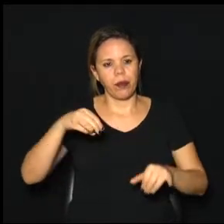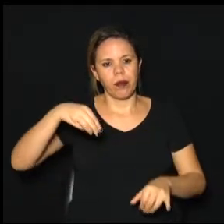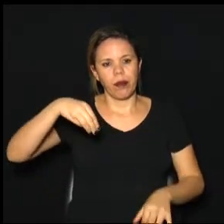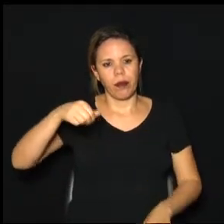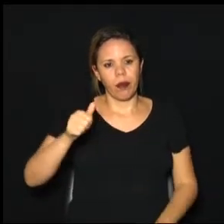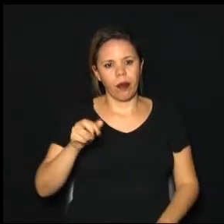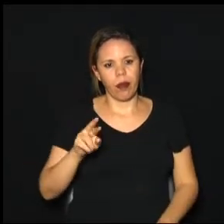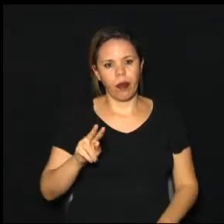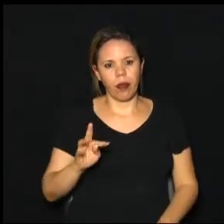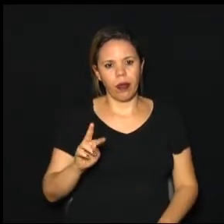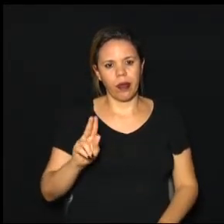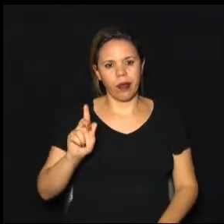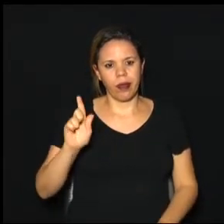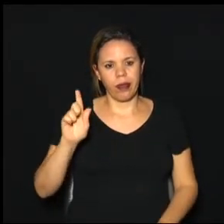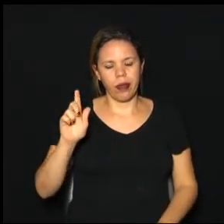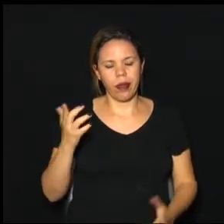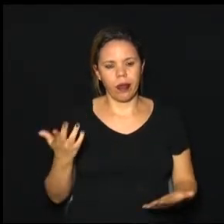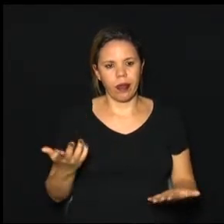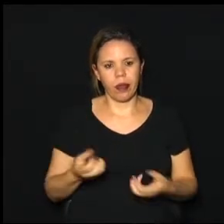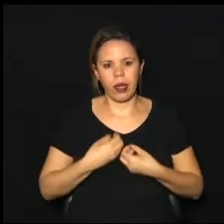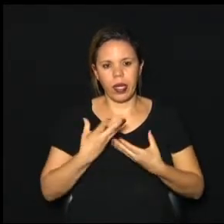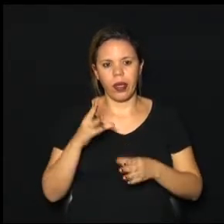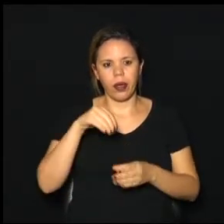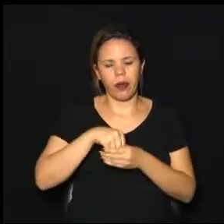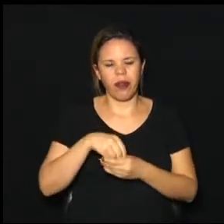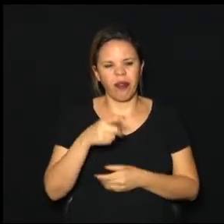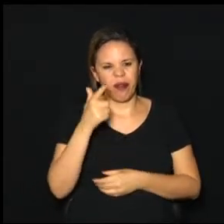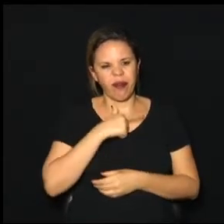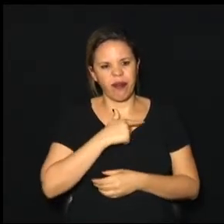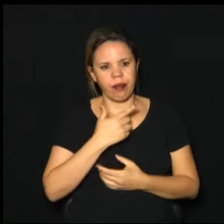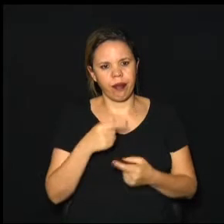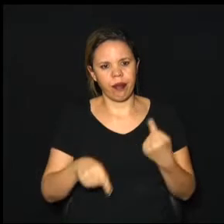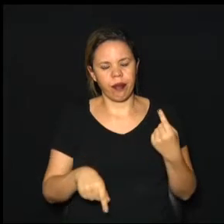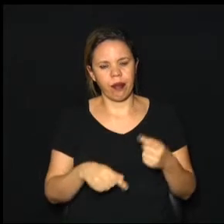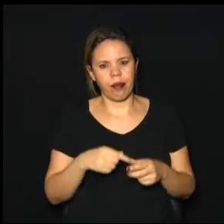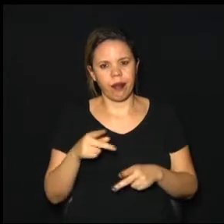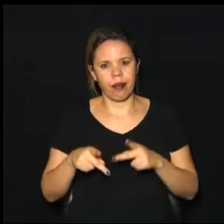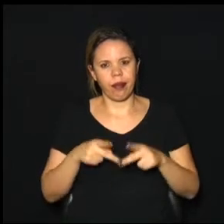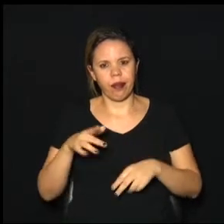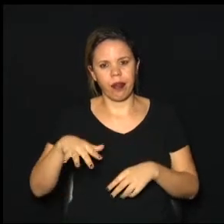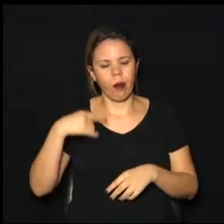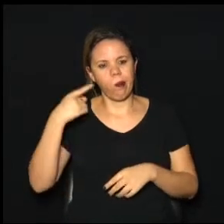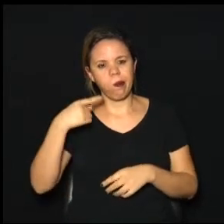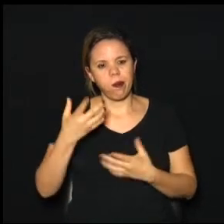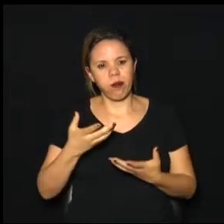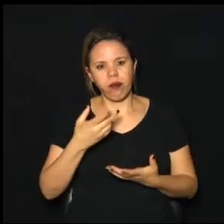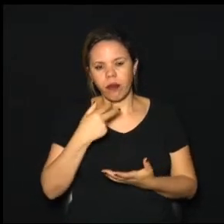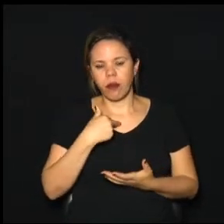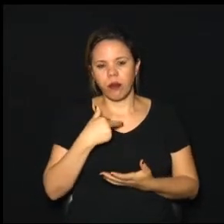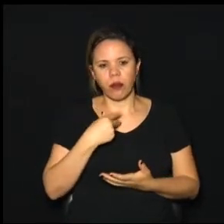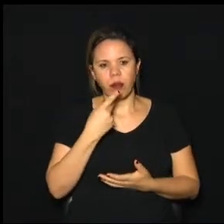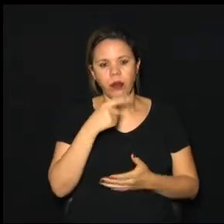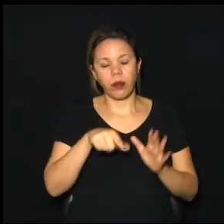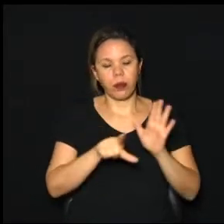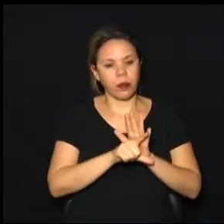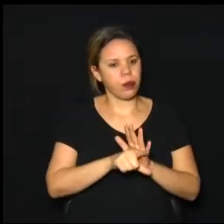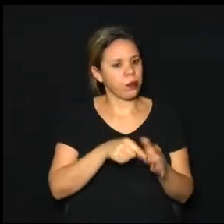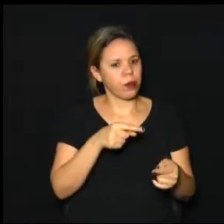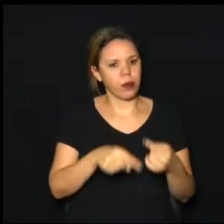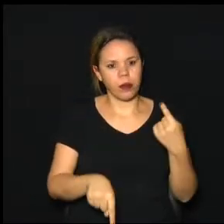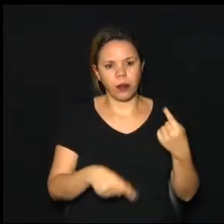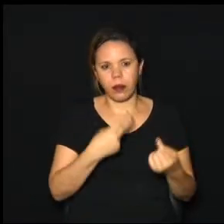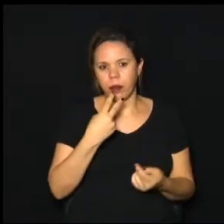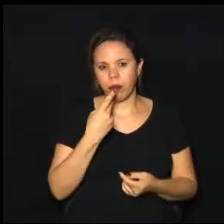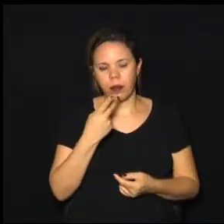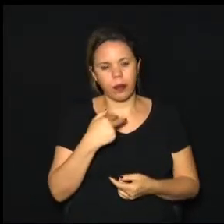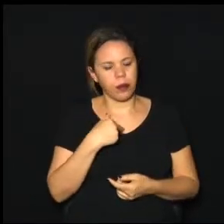pessoal do marketing não quer colocar essas informações porque fica feio. E o advogado tem que falar que não pode porque a lei diz que